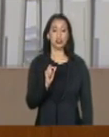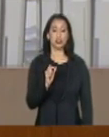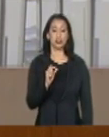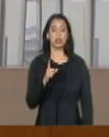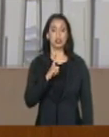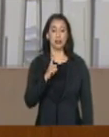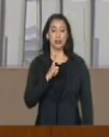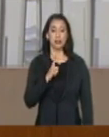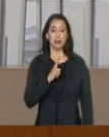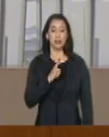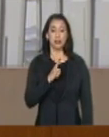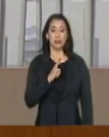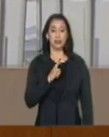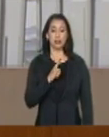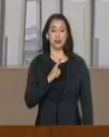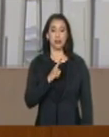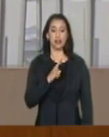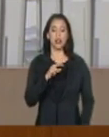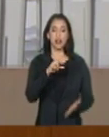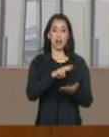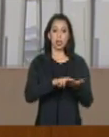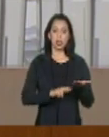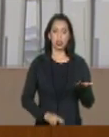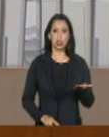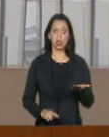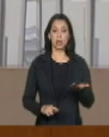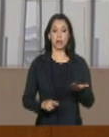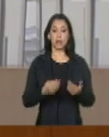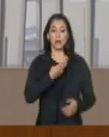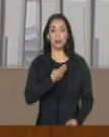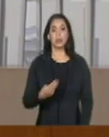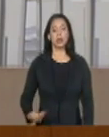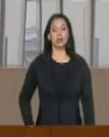a competente relatoria do ministro Luiz Fux.